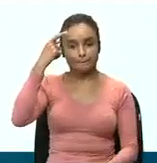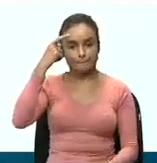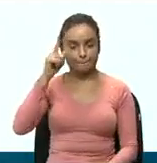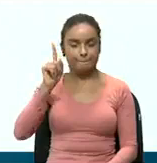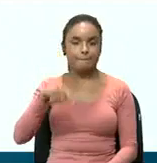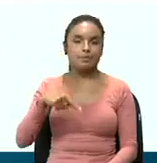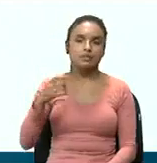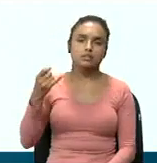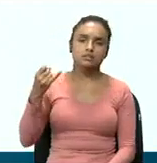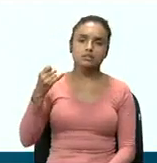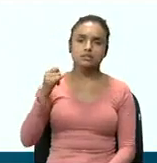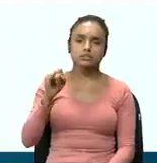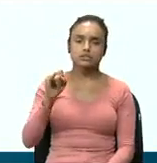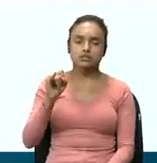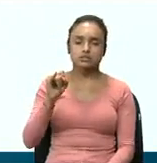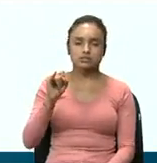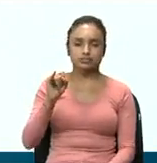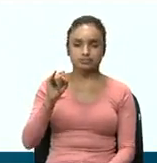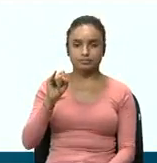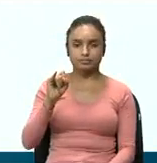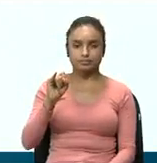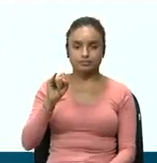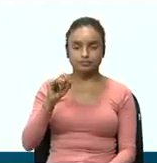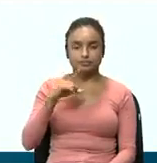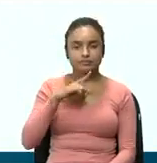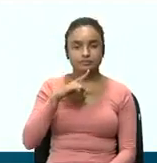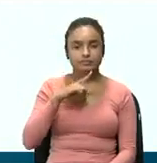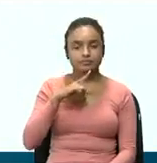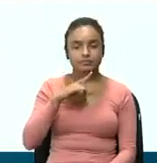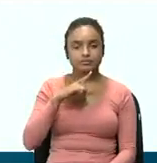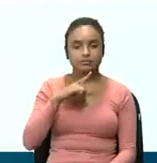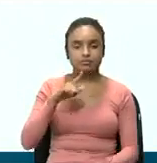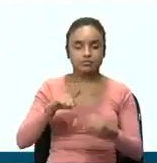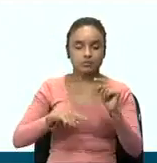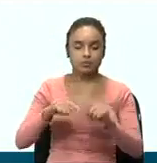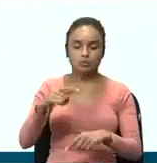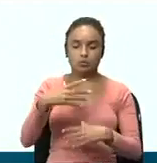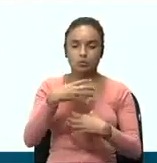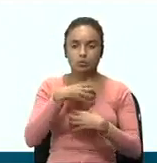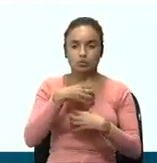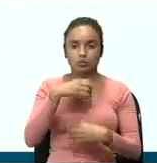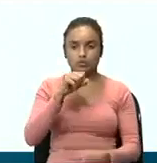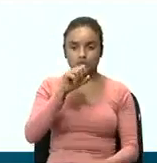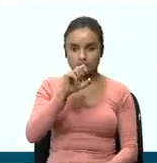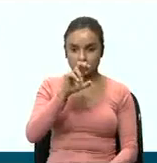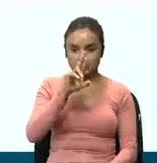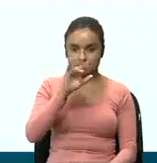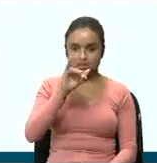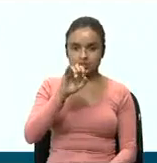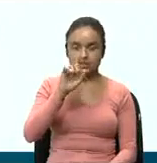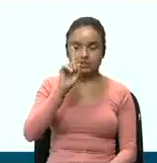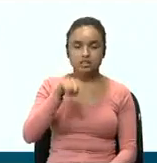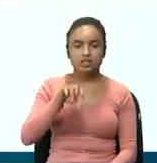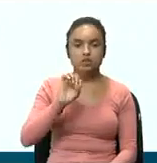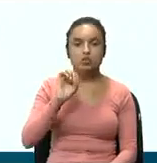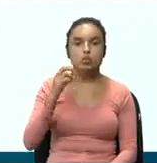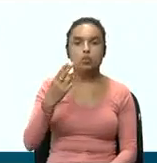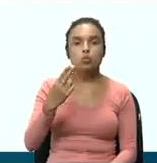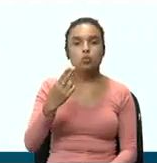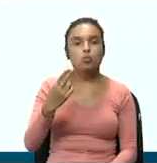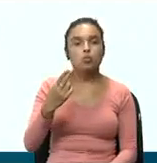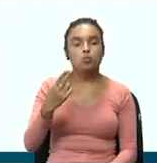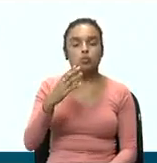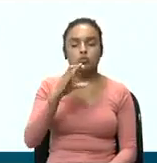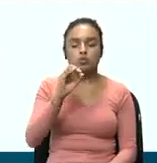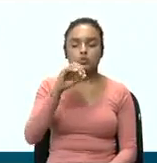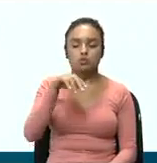É pensar se a função que está associada ao termo geral da série converge ou não converge. Então, nós